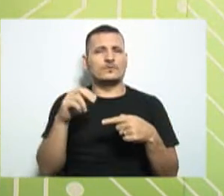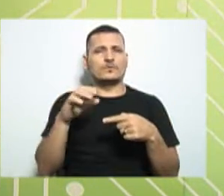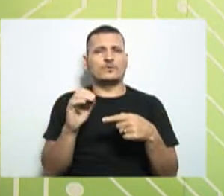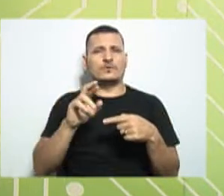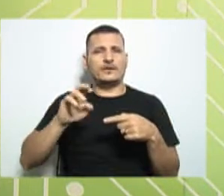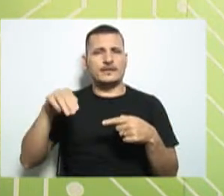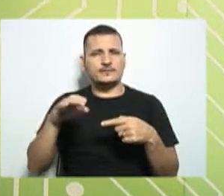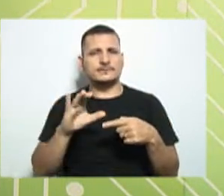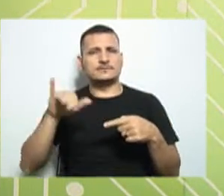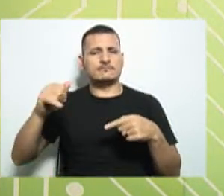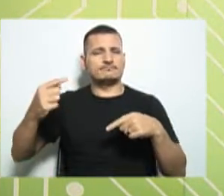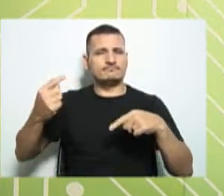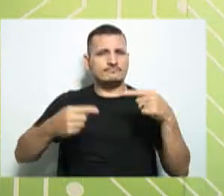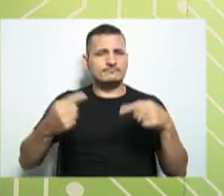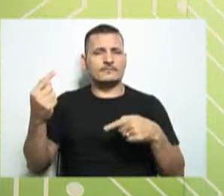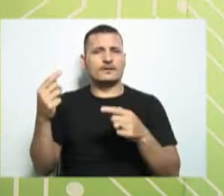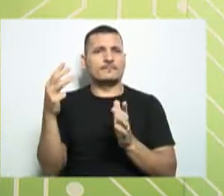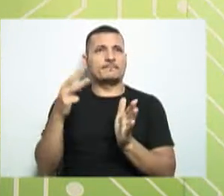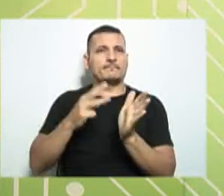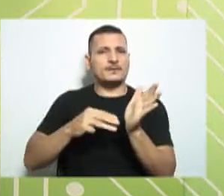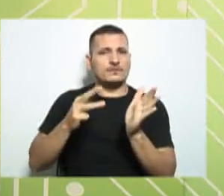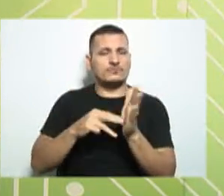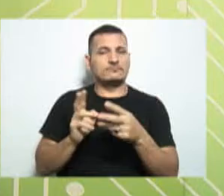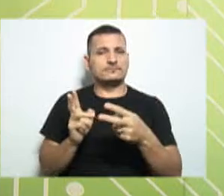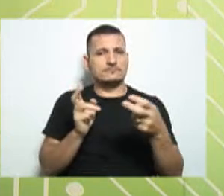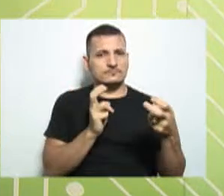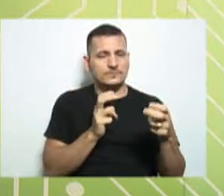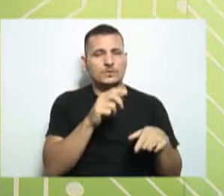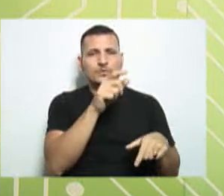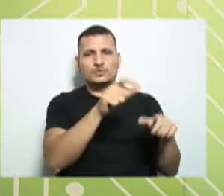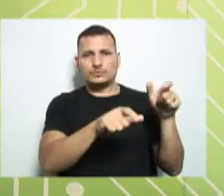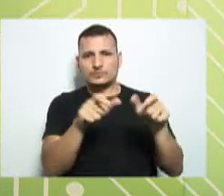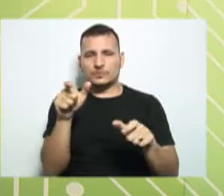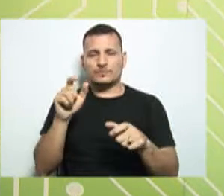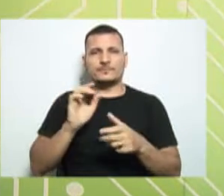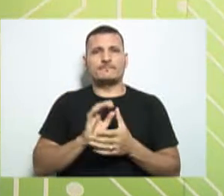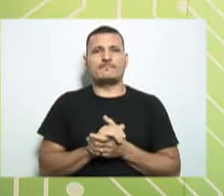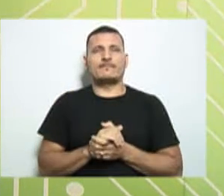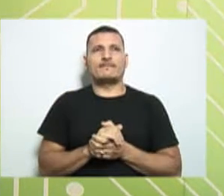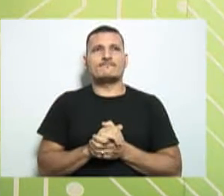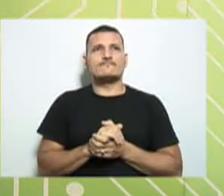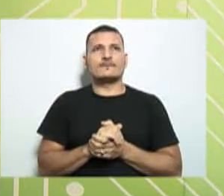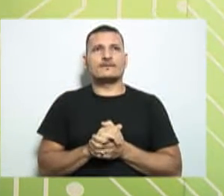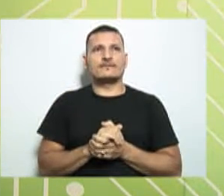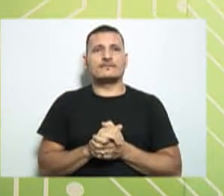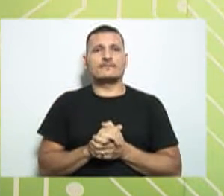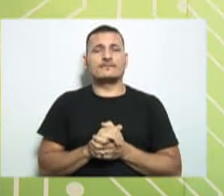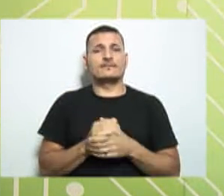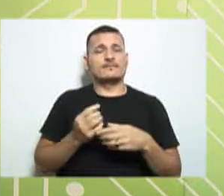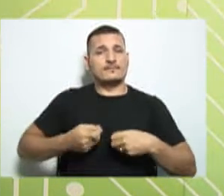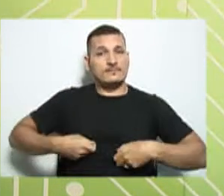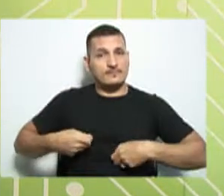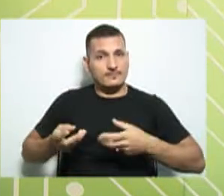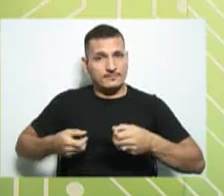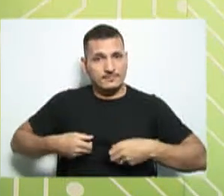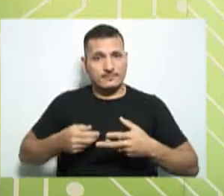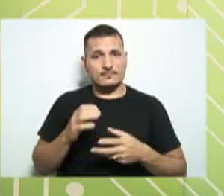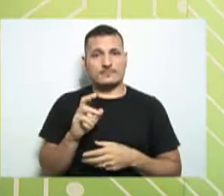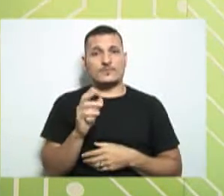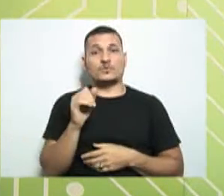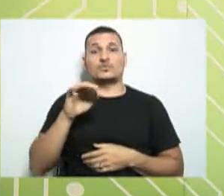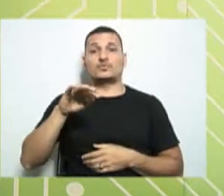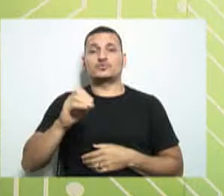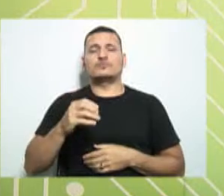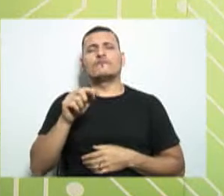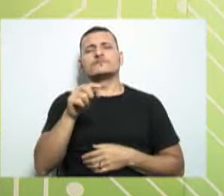método baseado percebido pelo consumidor, a questão de custos, tudo isso vocês vão